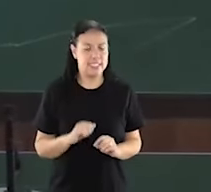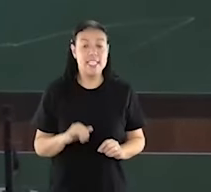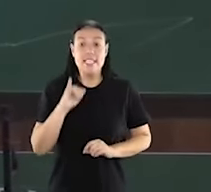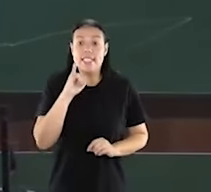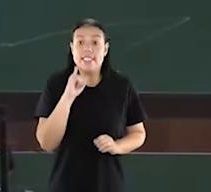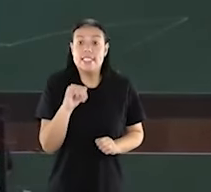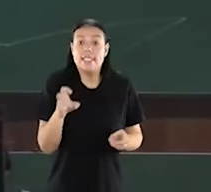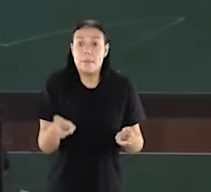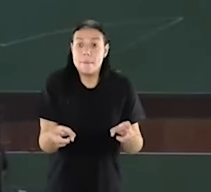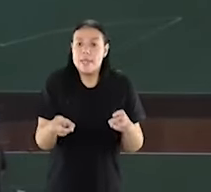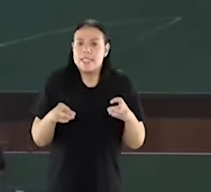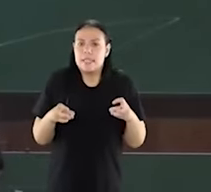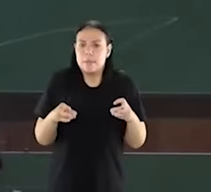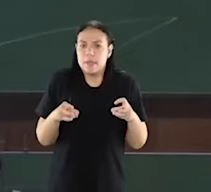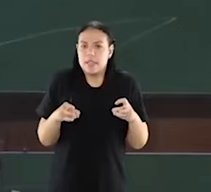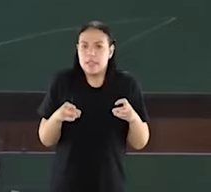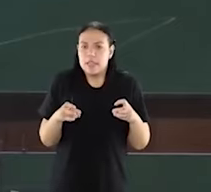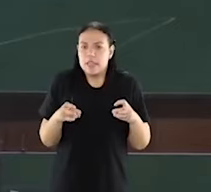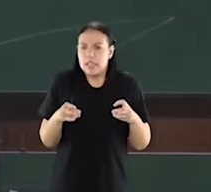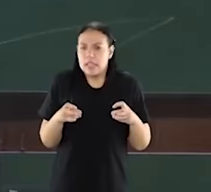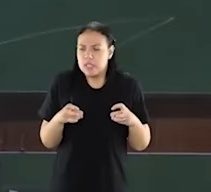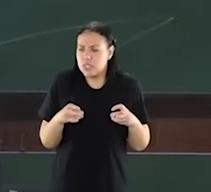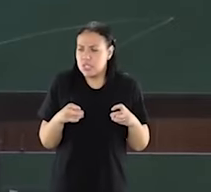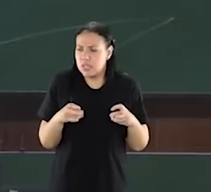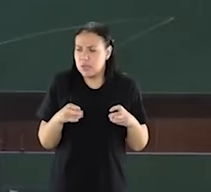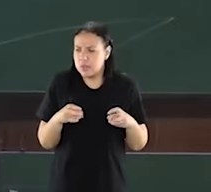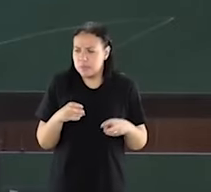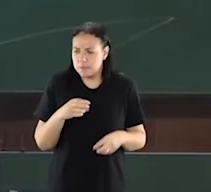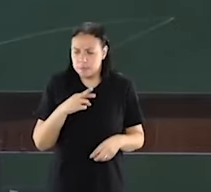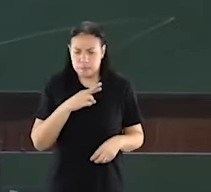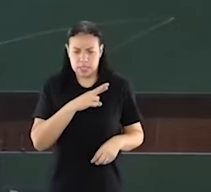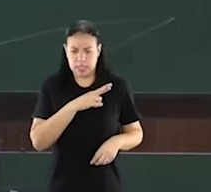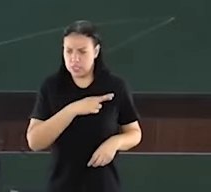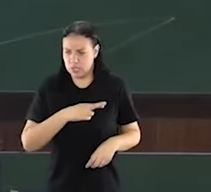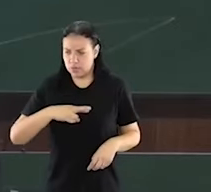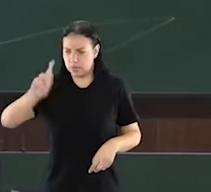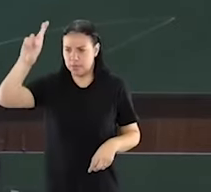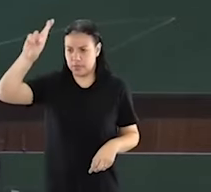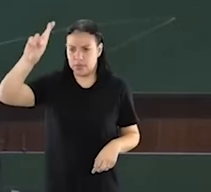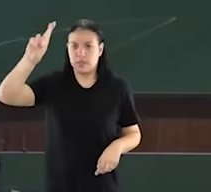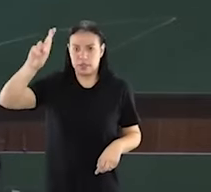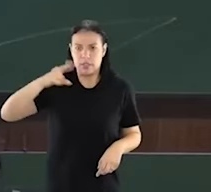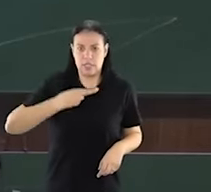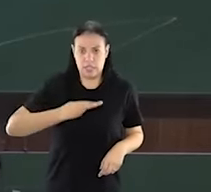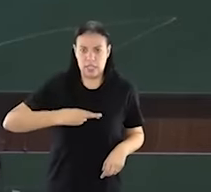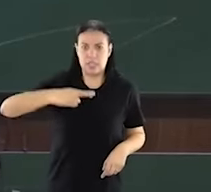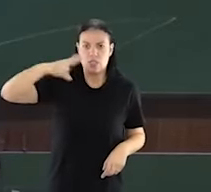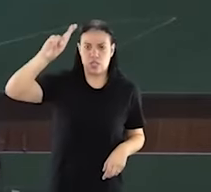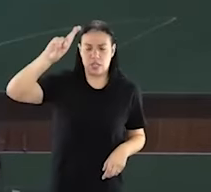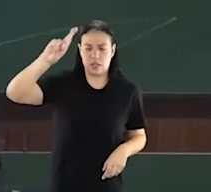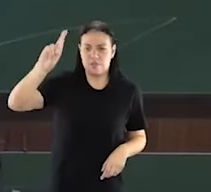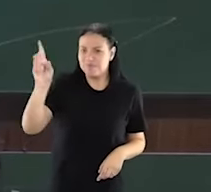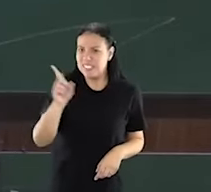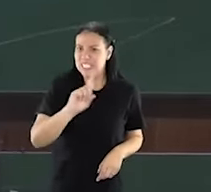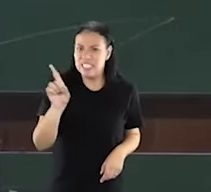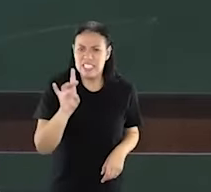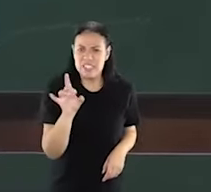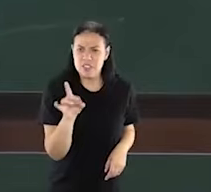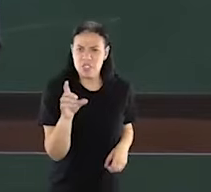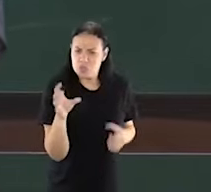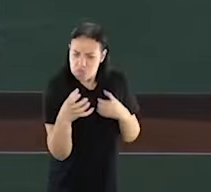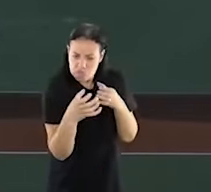religiões seculares, as antigas e as pagãs, elas fazem missões, na perspectiva delas.